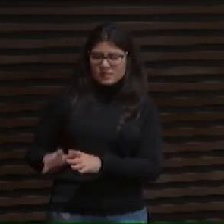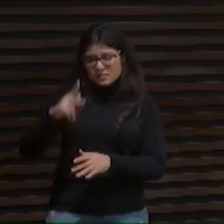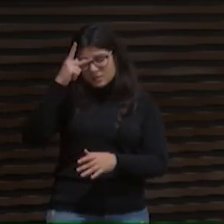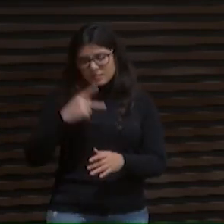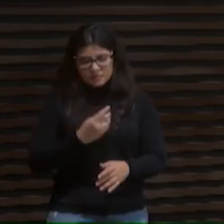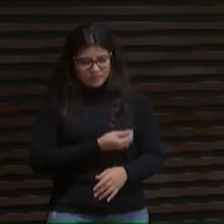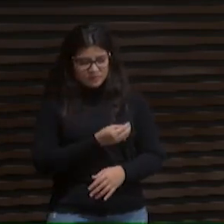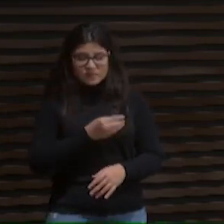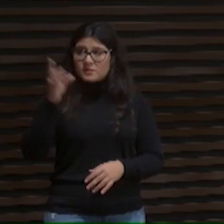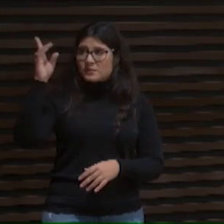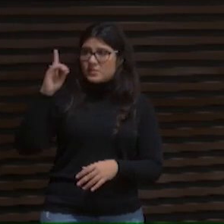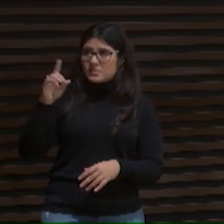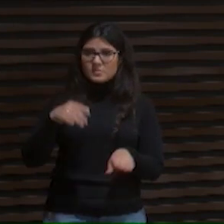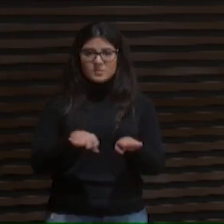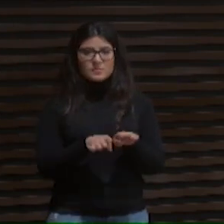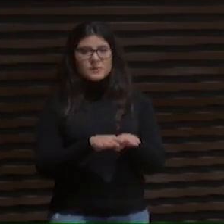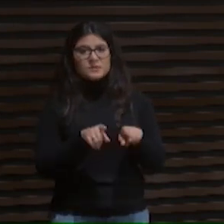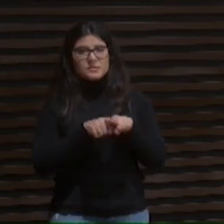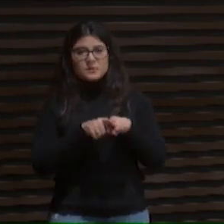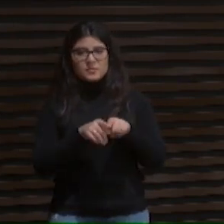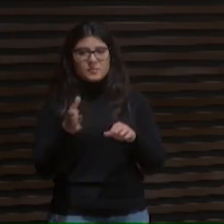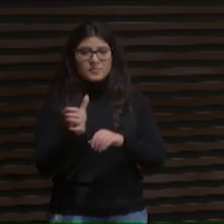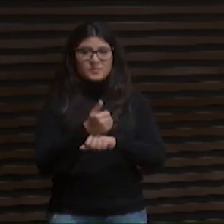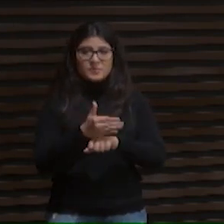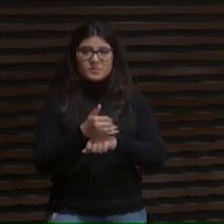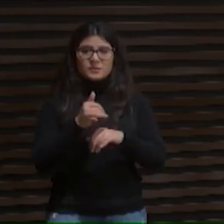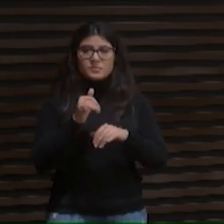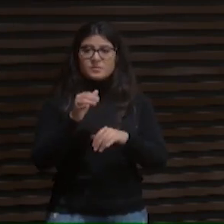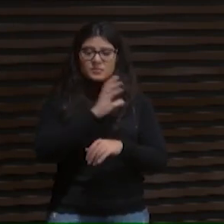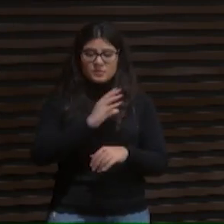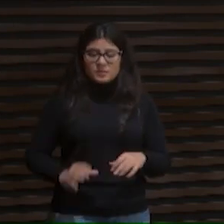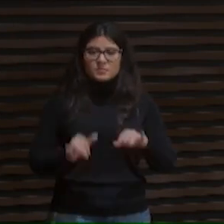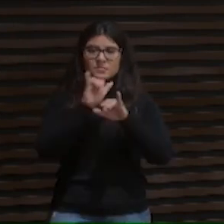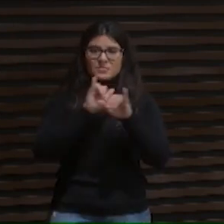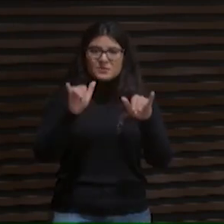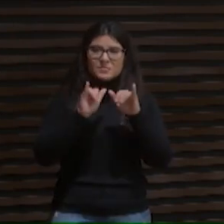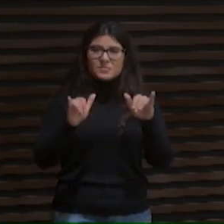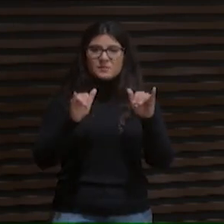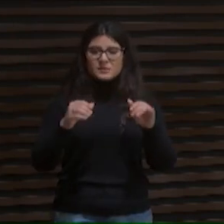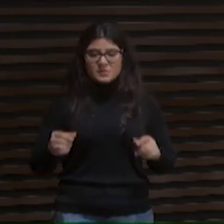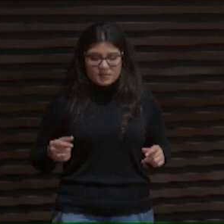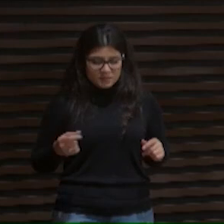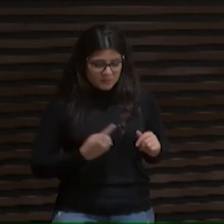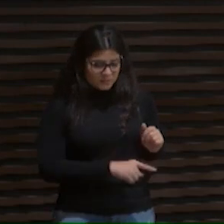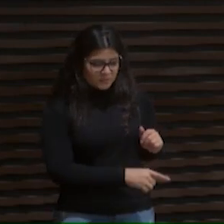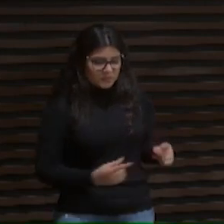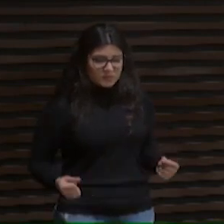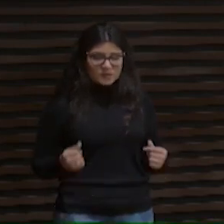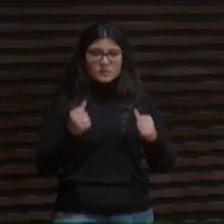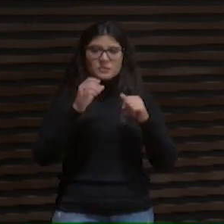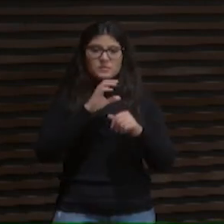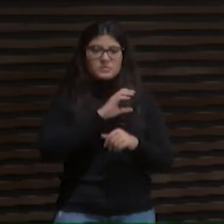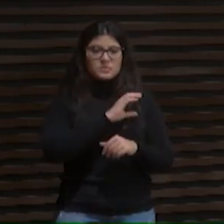o próximo, o embaixador de Cristo anunciou as insondáveis riquezas do Evangelho na capital do Império.